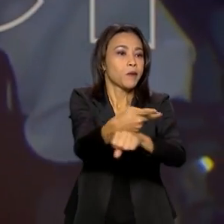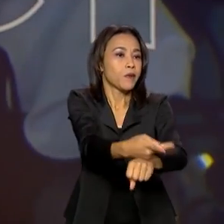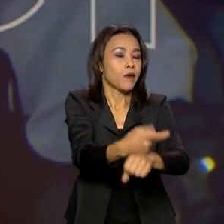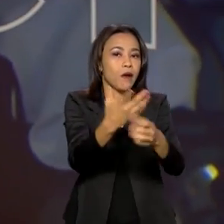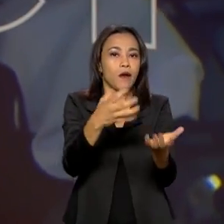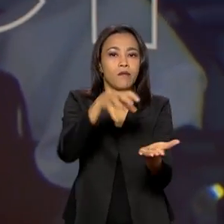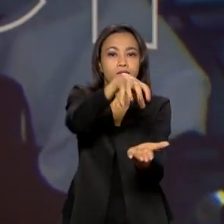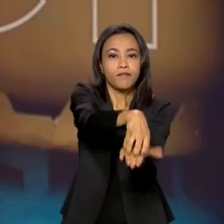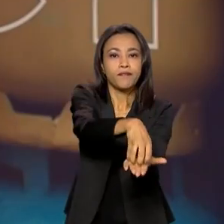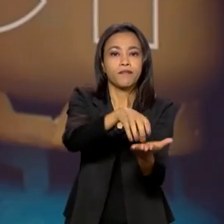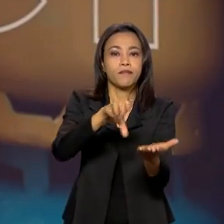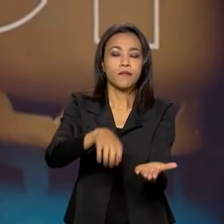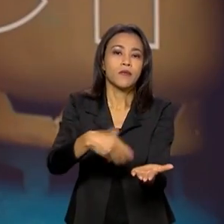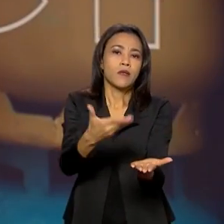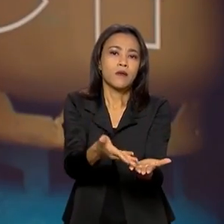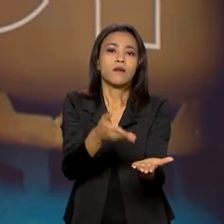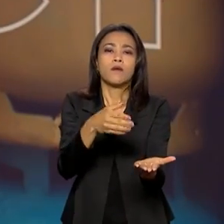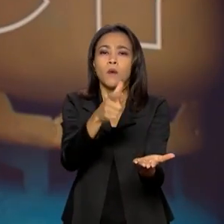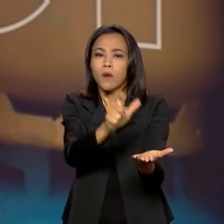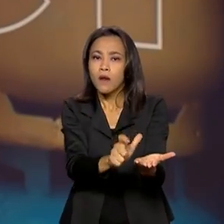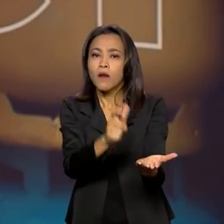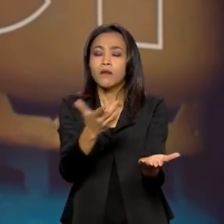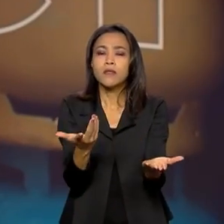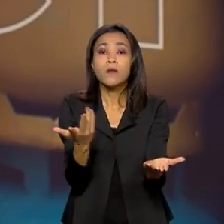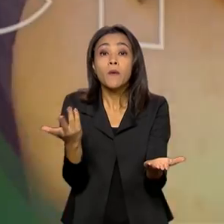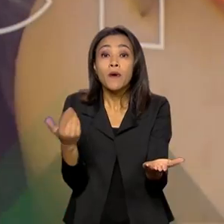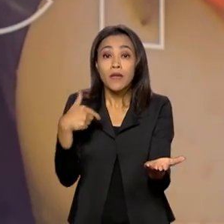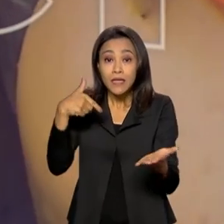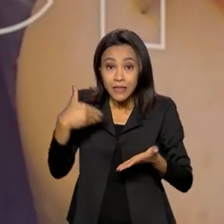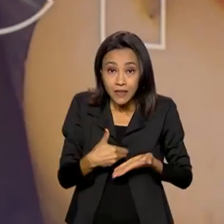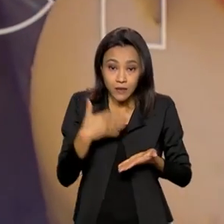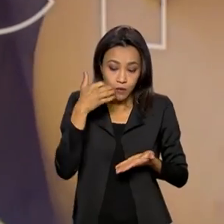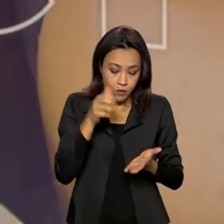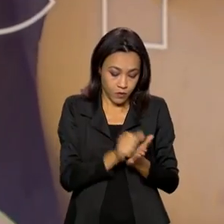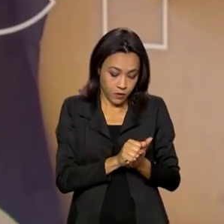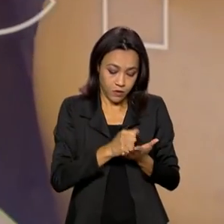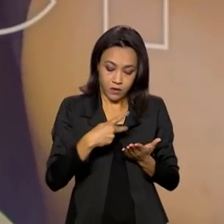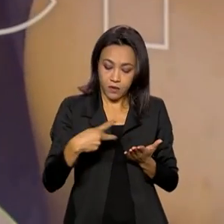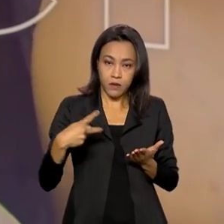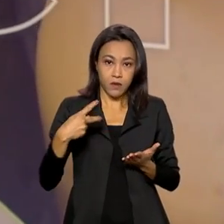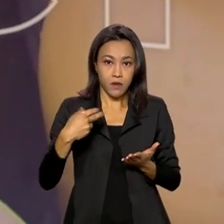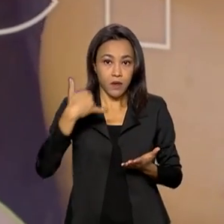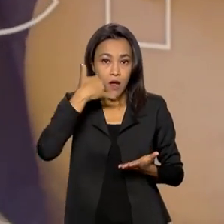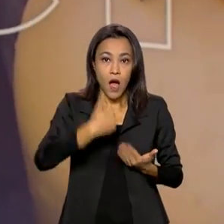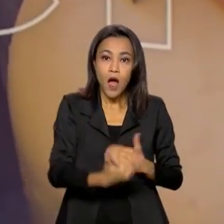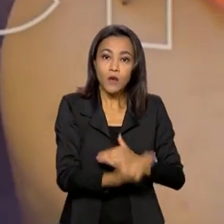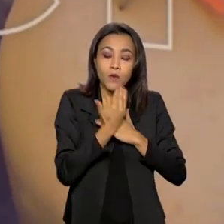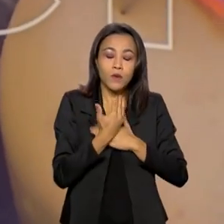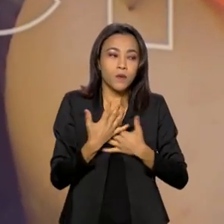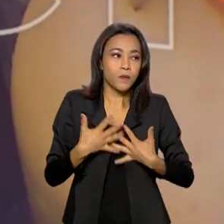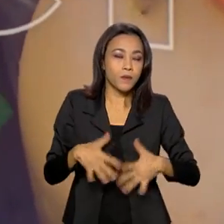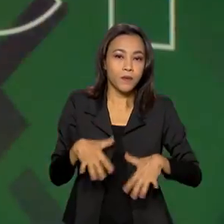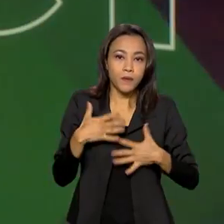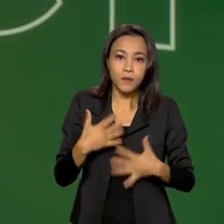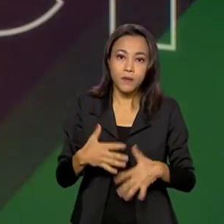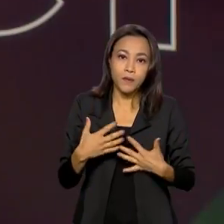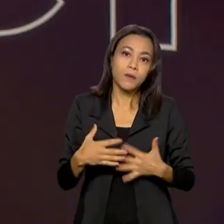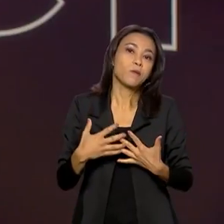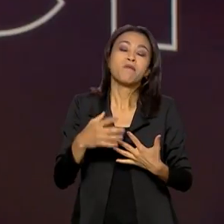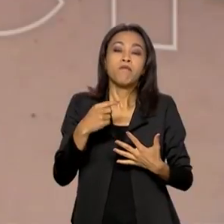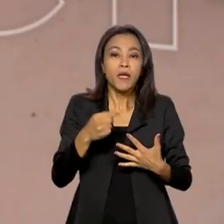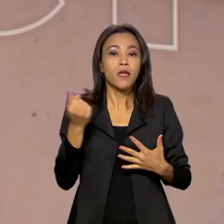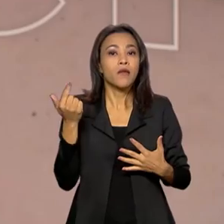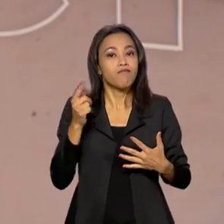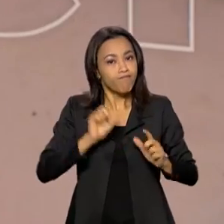do cadastramento único e isso vem nos ajudando de maneira muito grande né na exec da política pública e